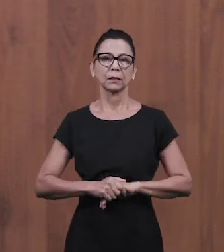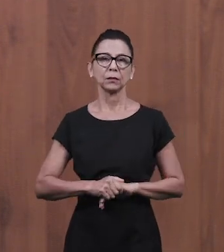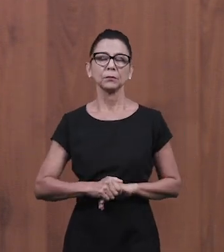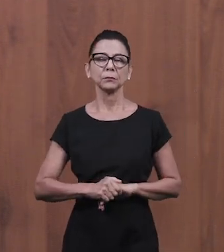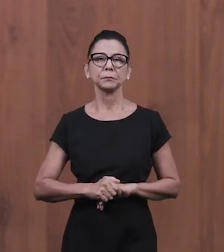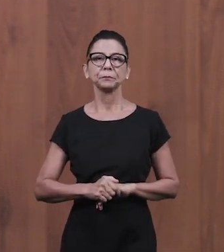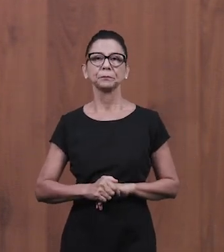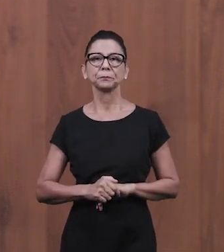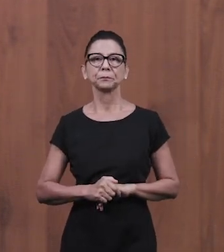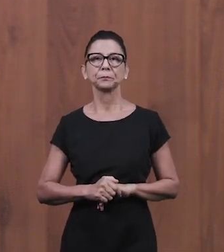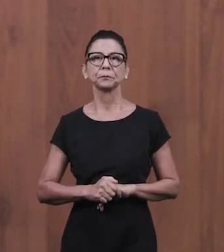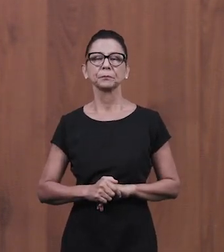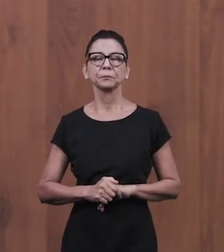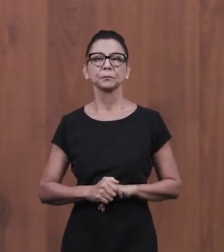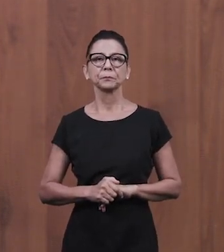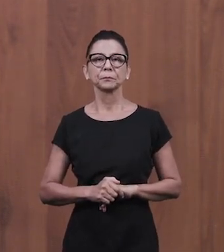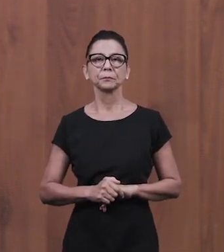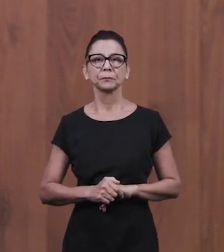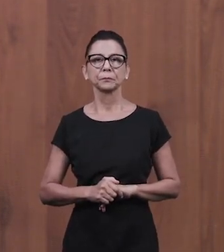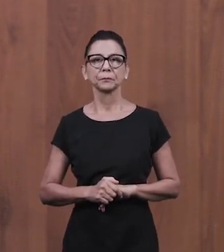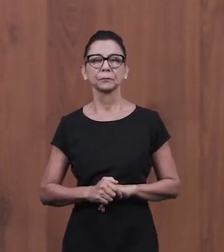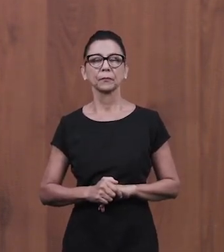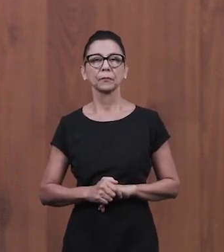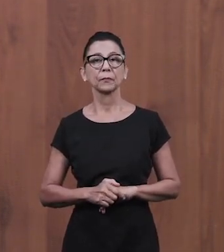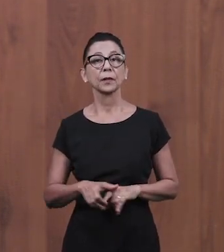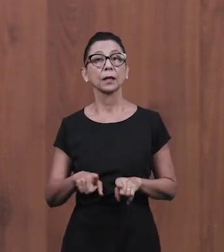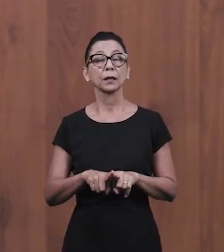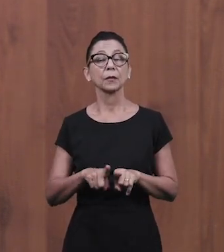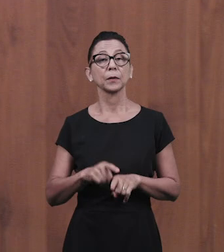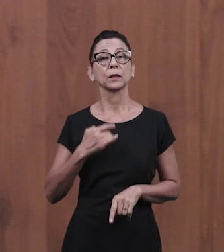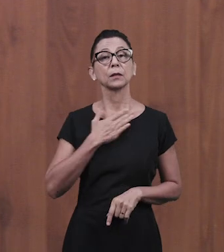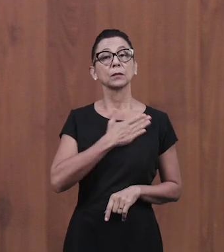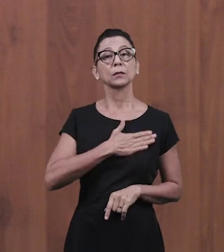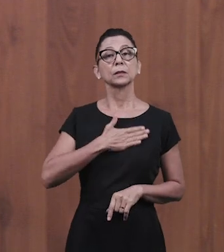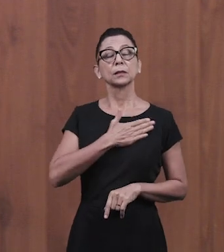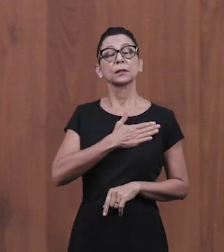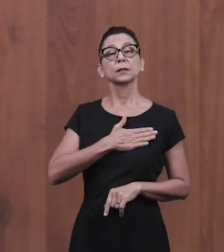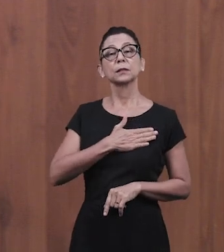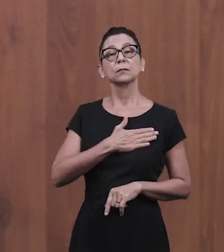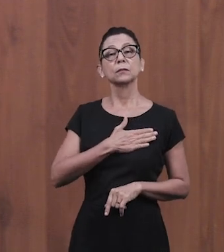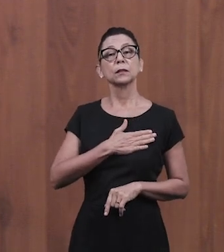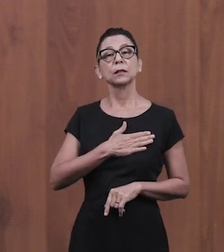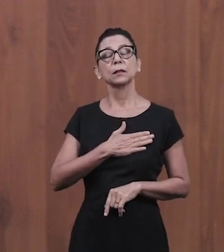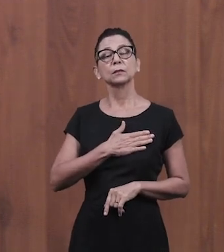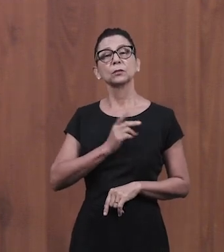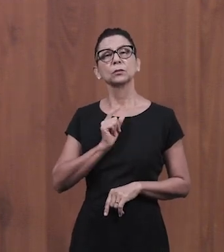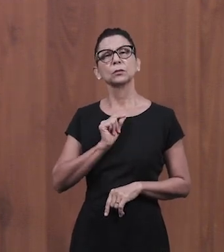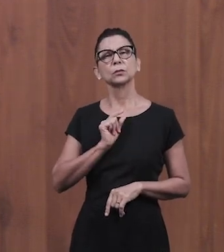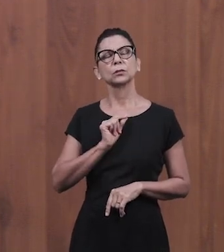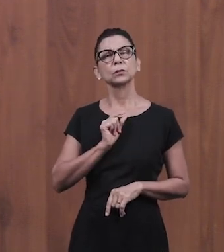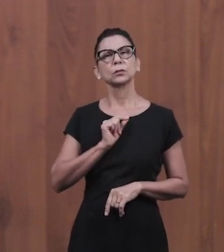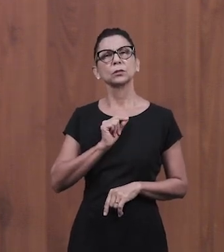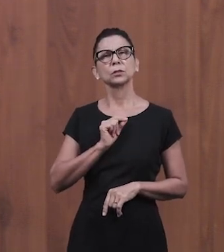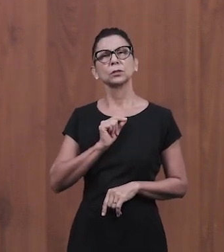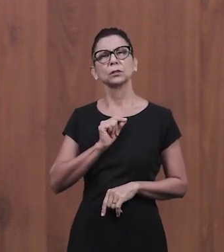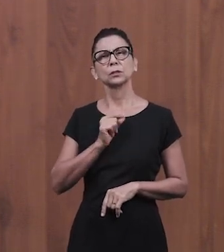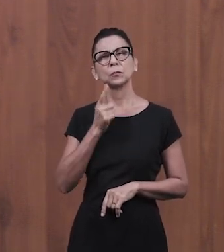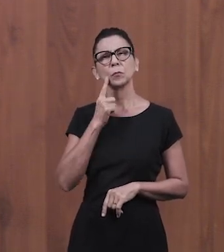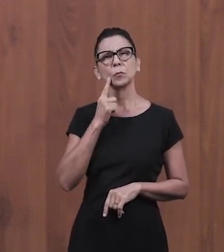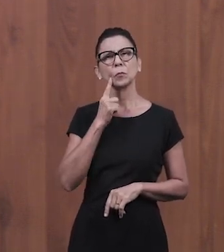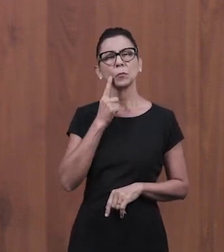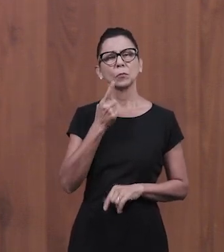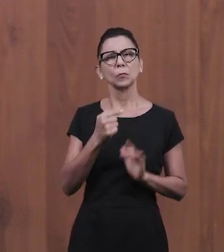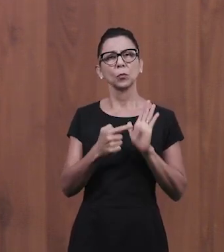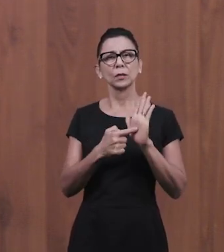nossa apresentação, mas gostaríamos ainda de apresentar aos irmãos um pequeno